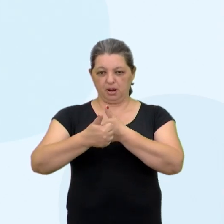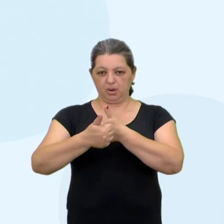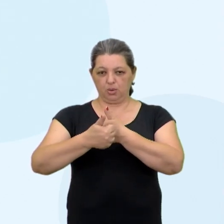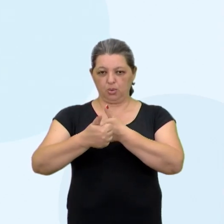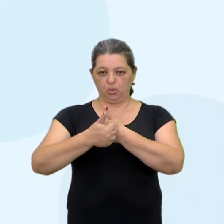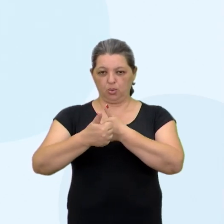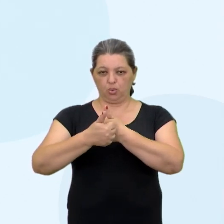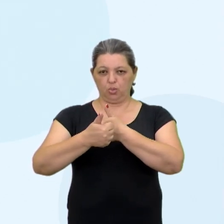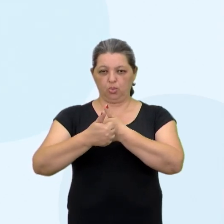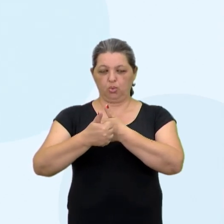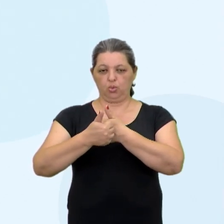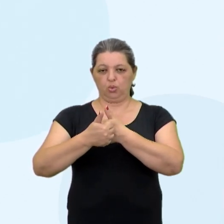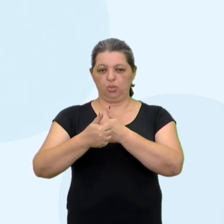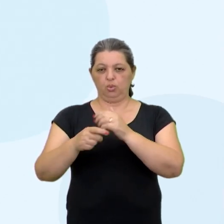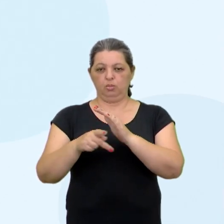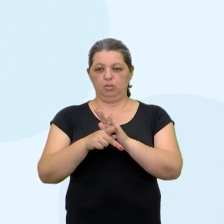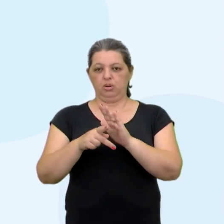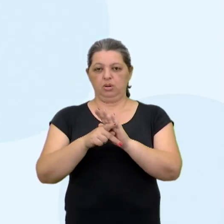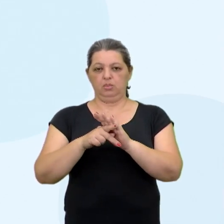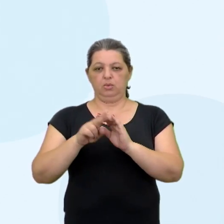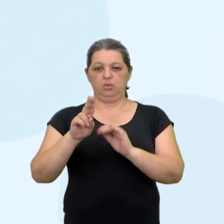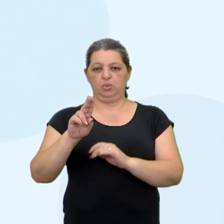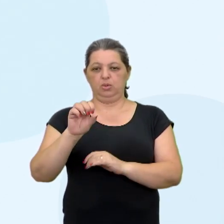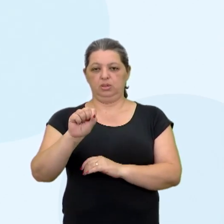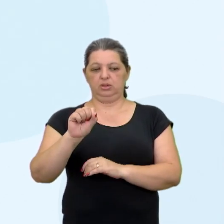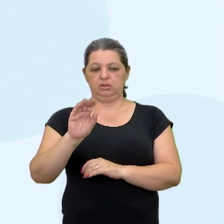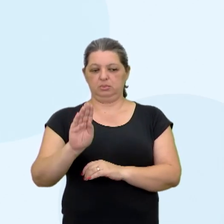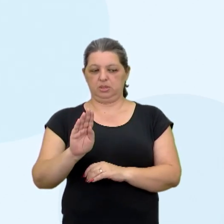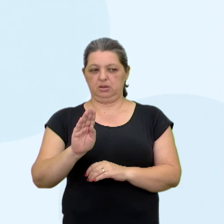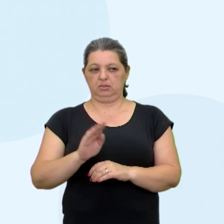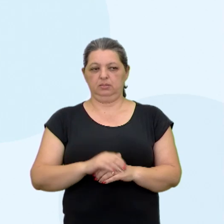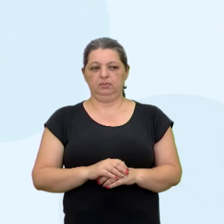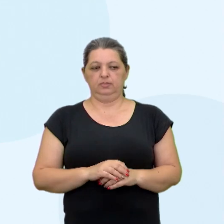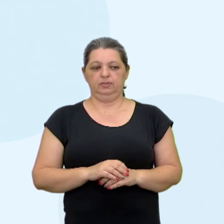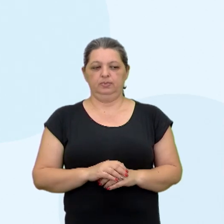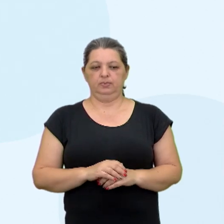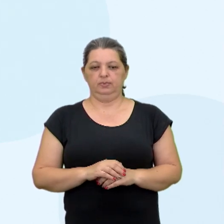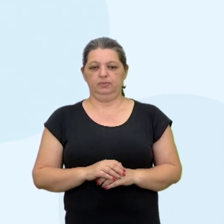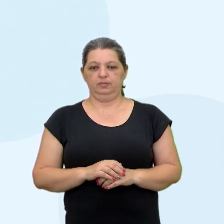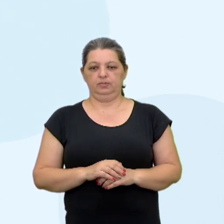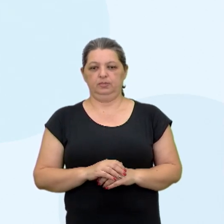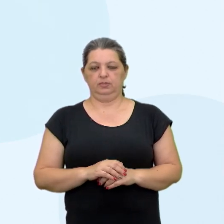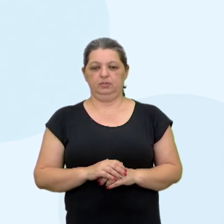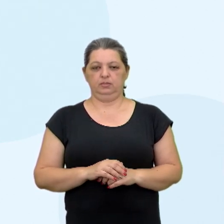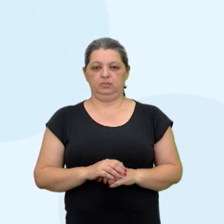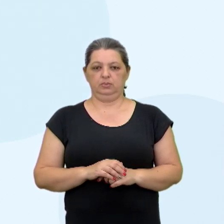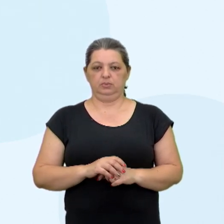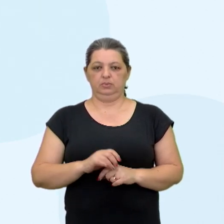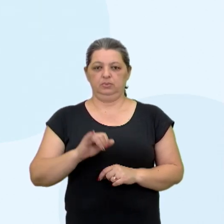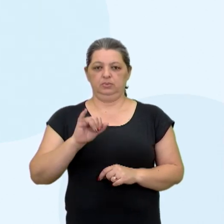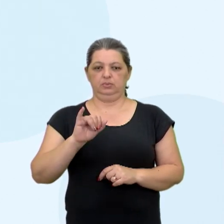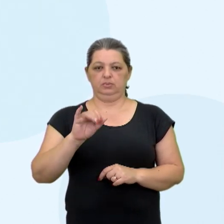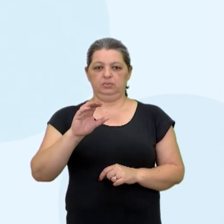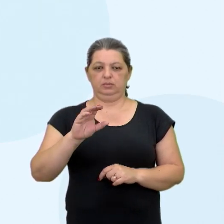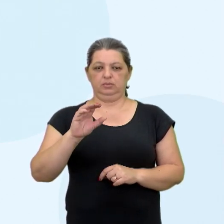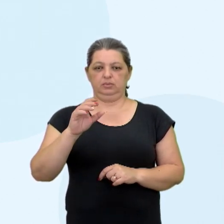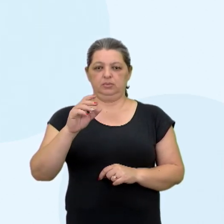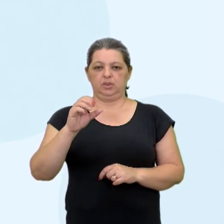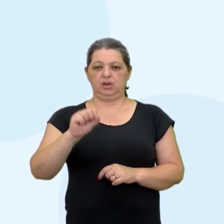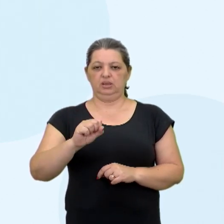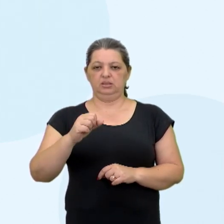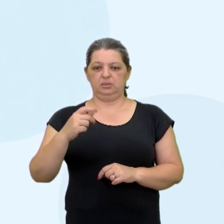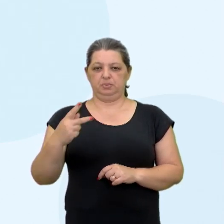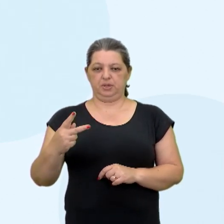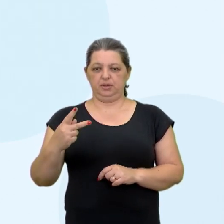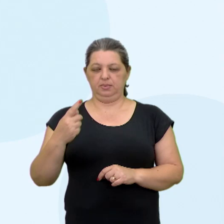né, da entrada USB. E o que ele é? Isso é um ICSP, tá? Mas né,